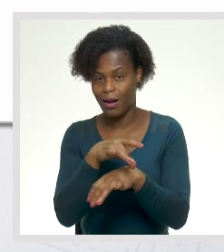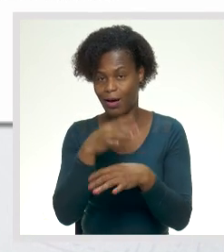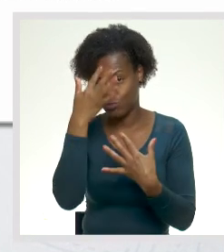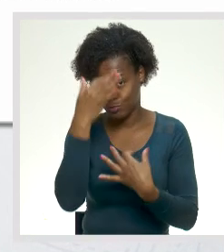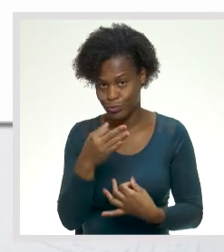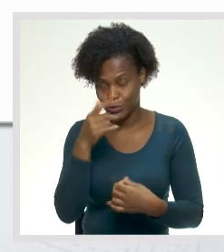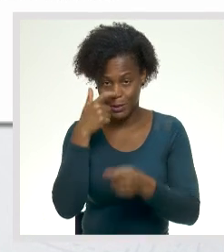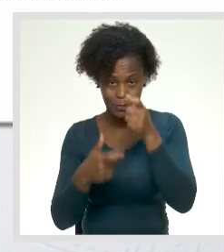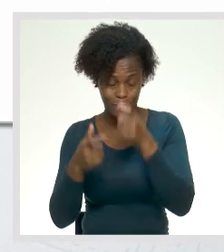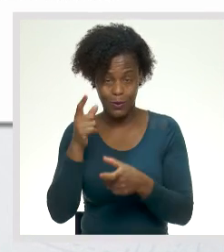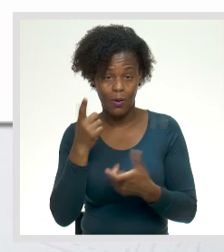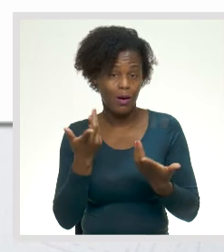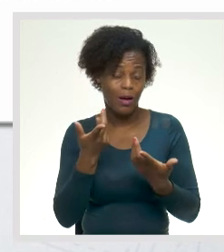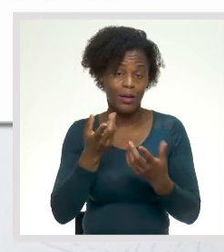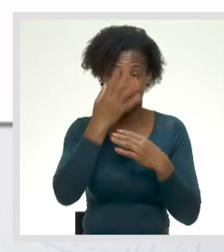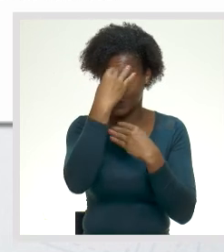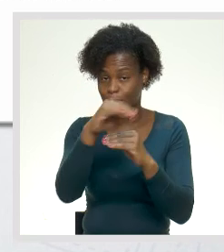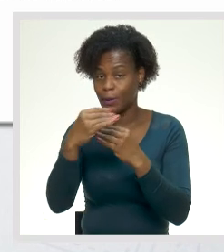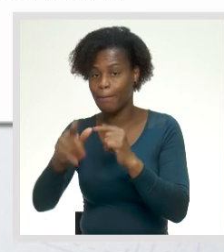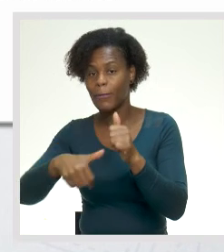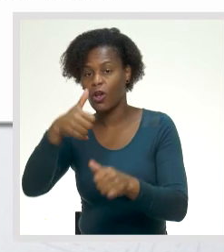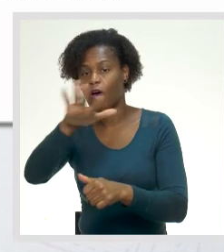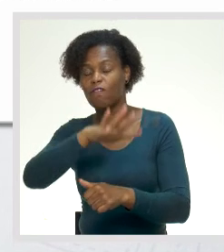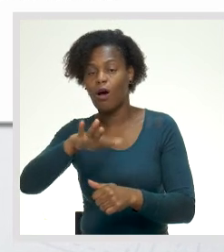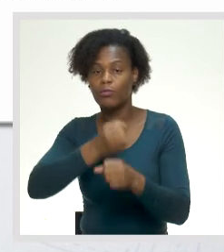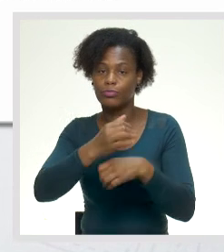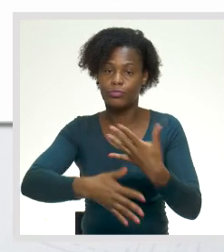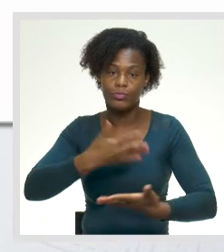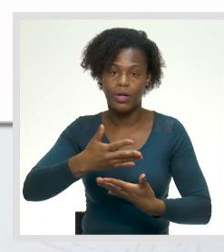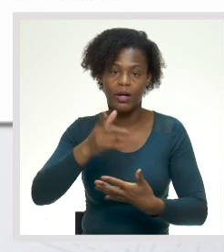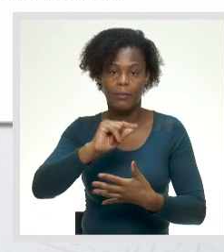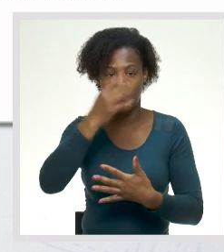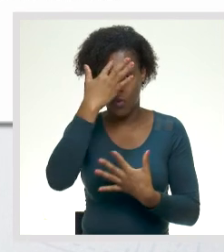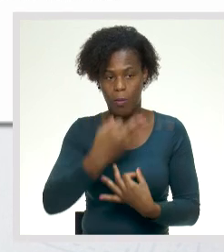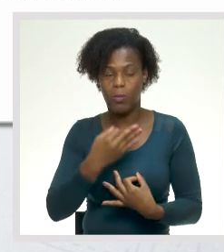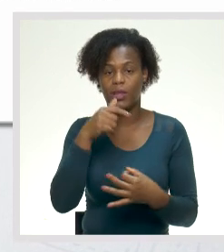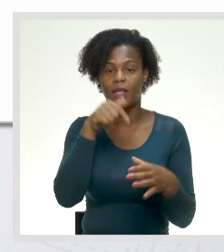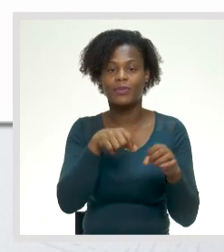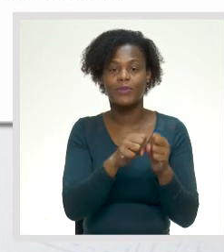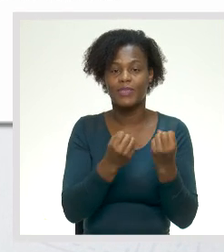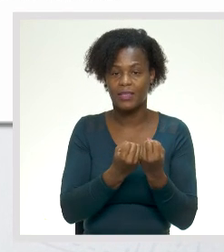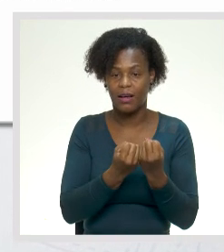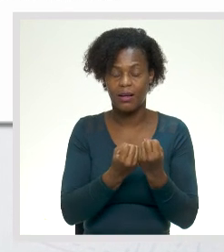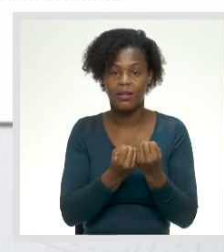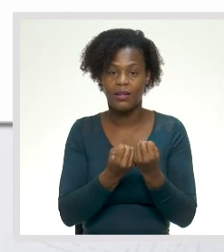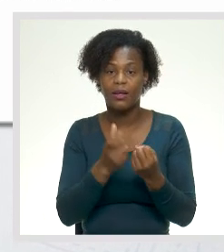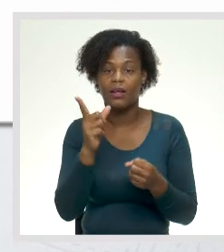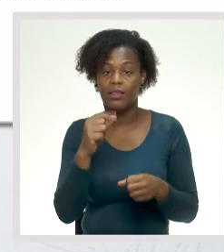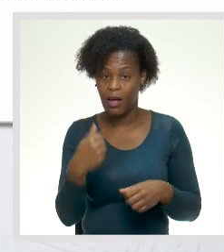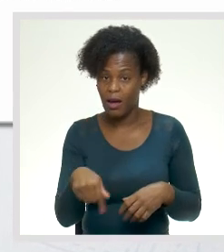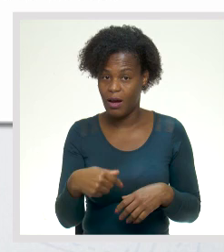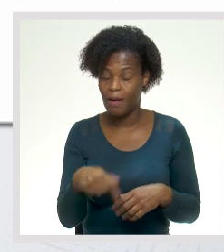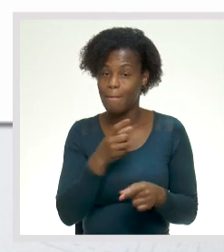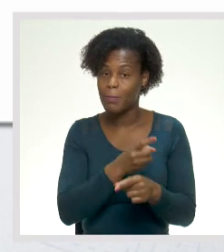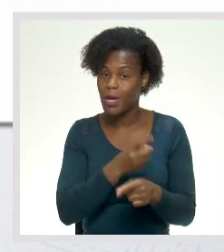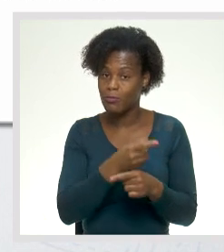conduta humana, ensinando a melhor forma de agir e se comportar em sociedade e têm